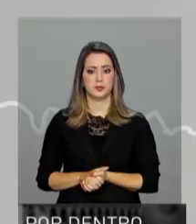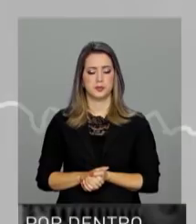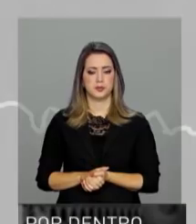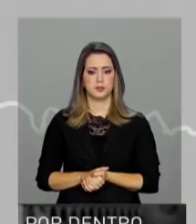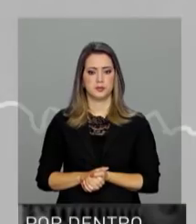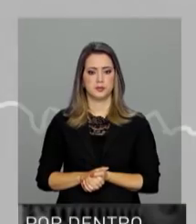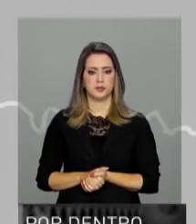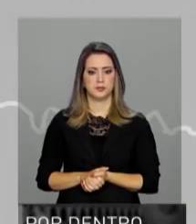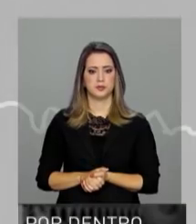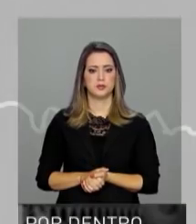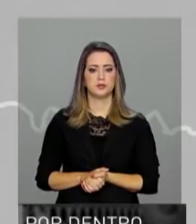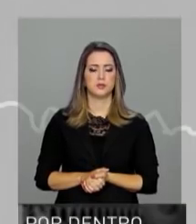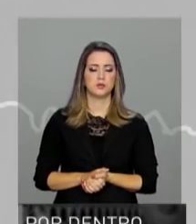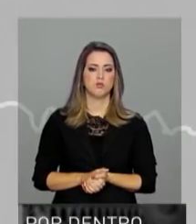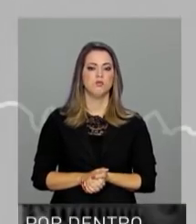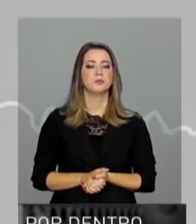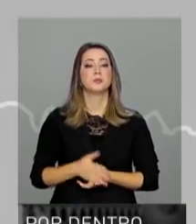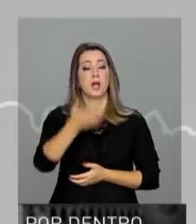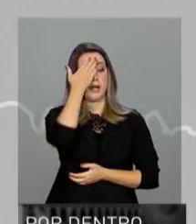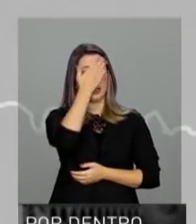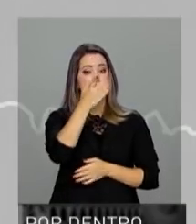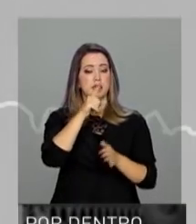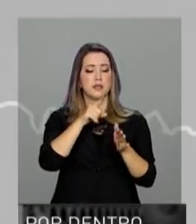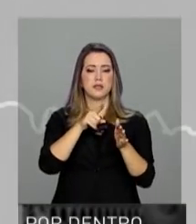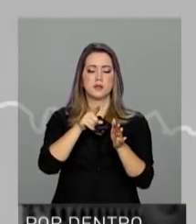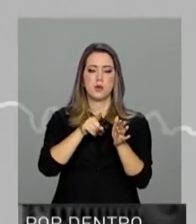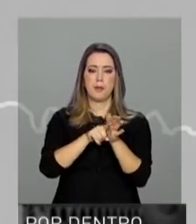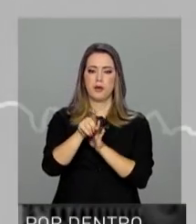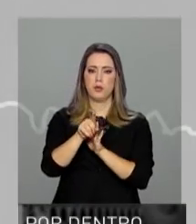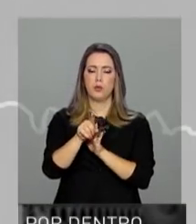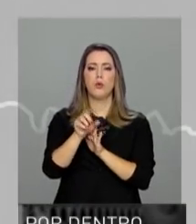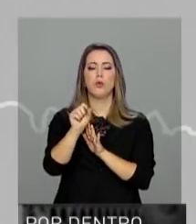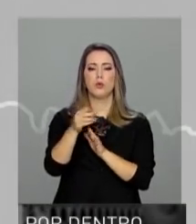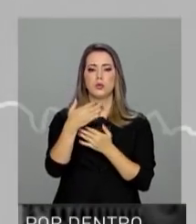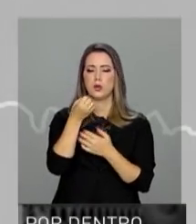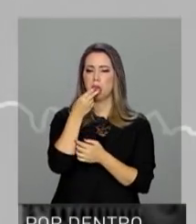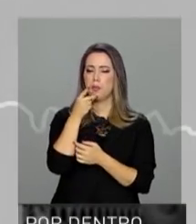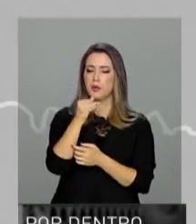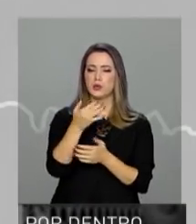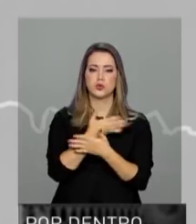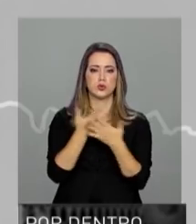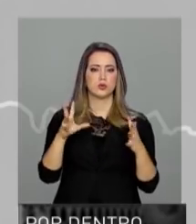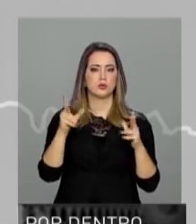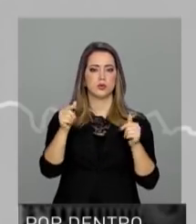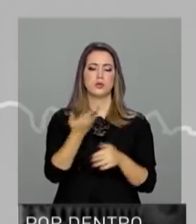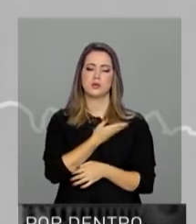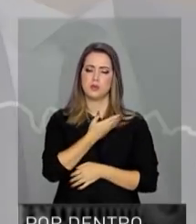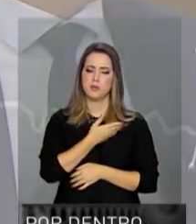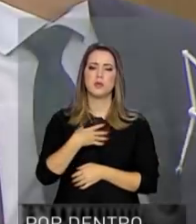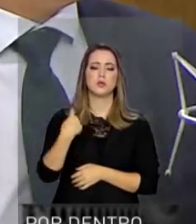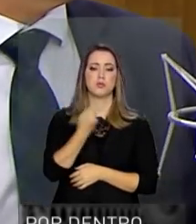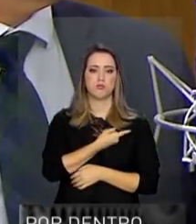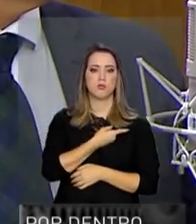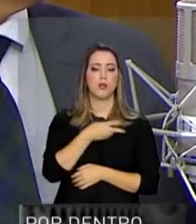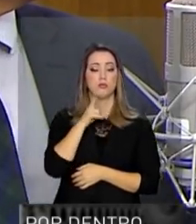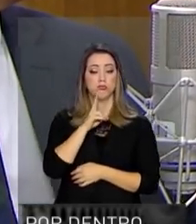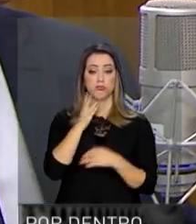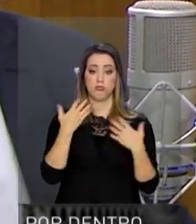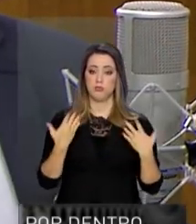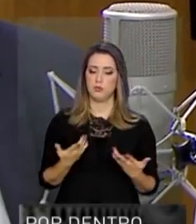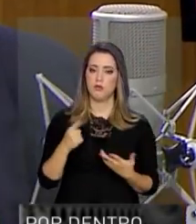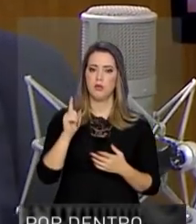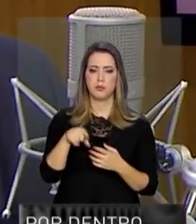Não, Luíse, eu te agradeço a pergunta, lhe dou um bom dia e a todos os colegas aí que nos ouvem. Definitivamente não. É até o contrário.